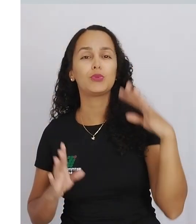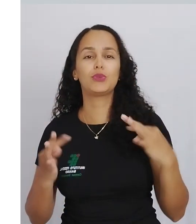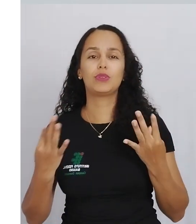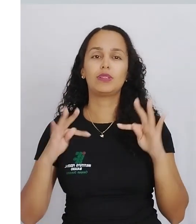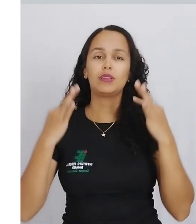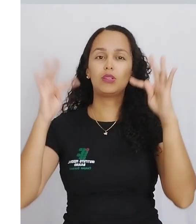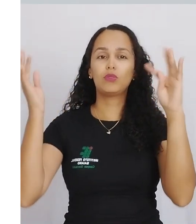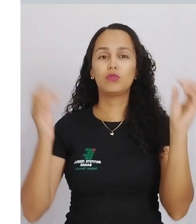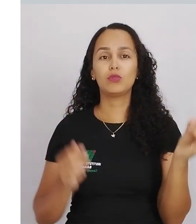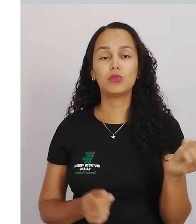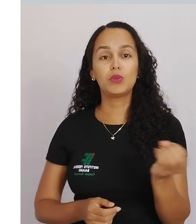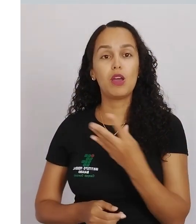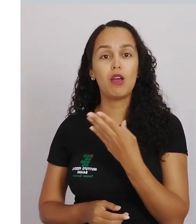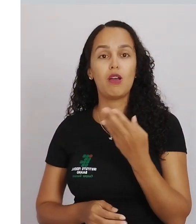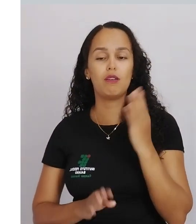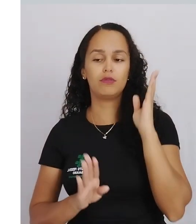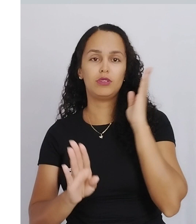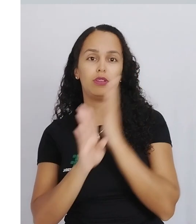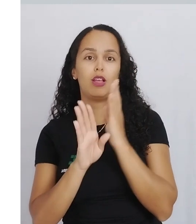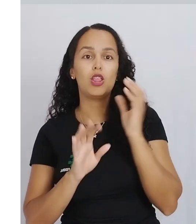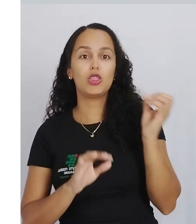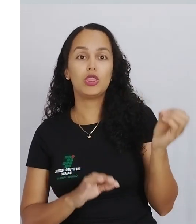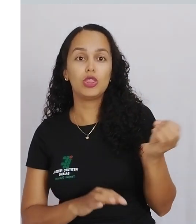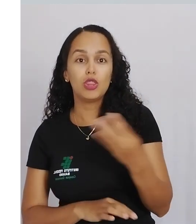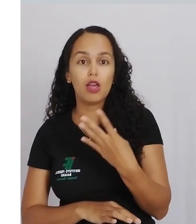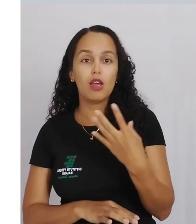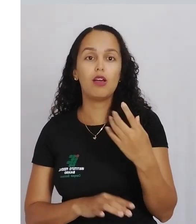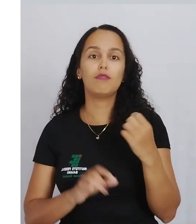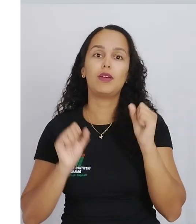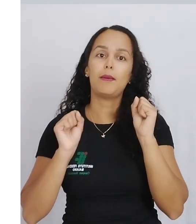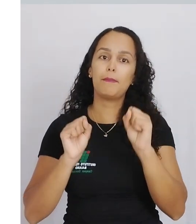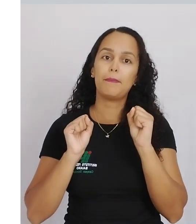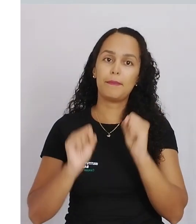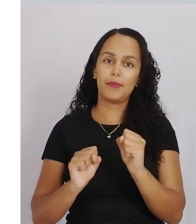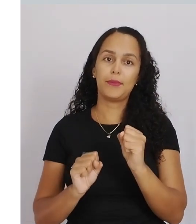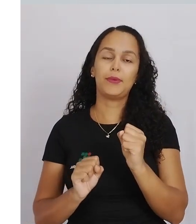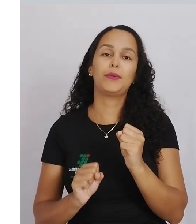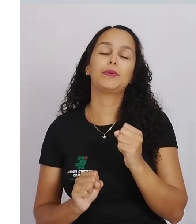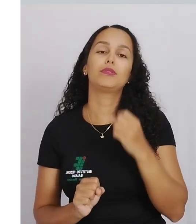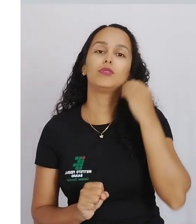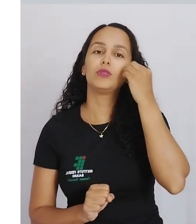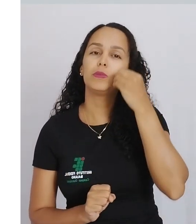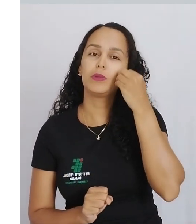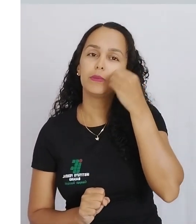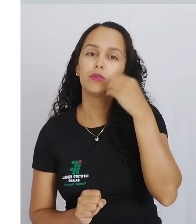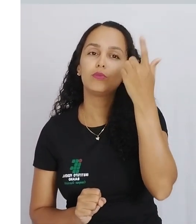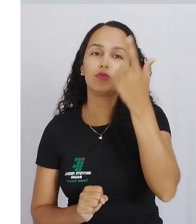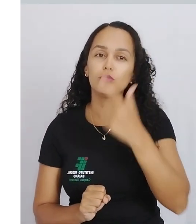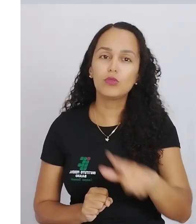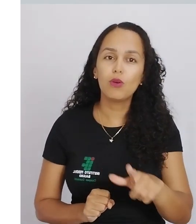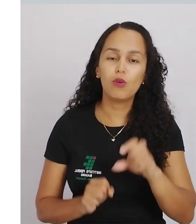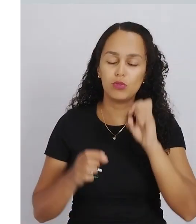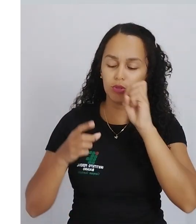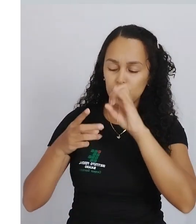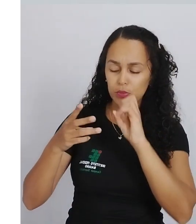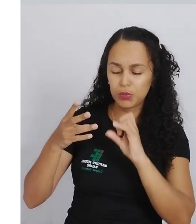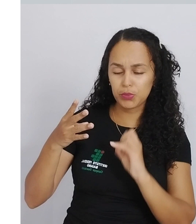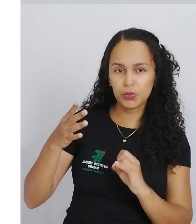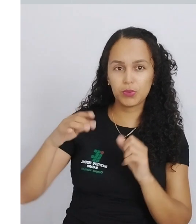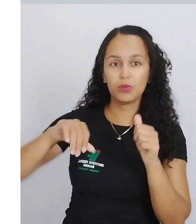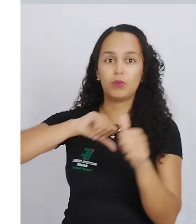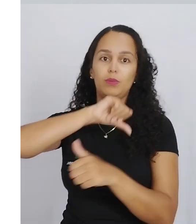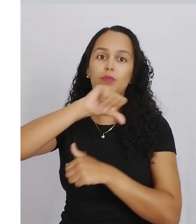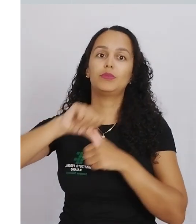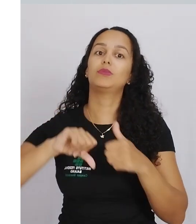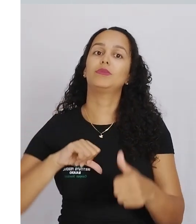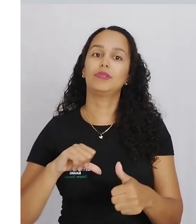nova tecnologia, surgir uma nova descoberta, eles podem testar de novo essa hipótese que já foi corroborada um dia